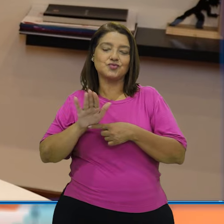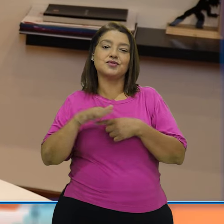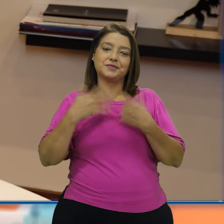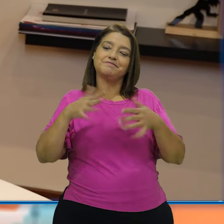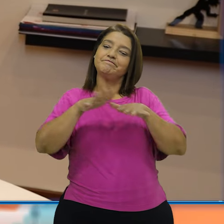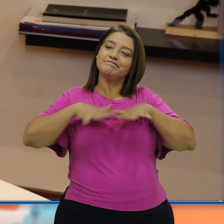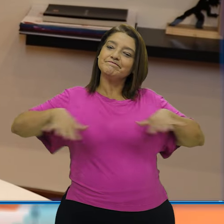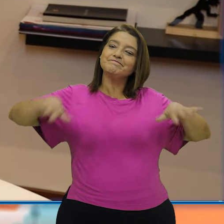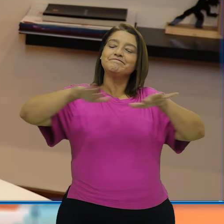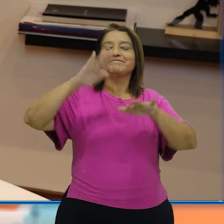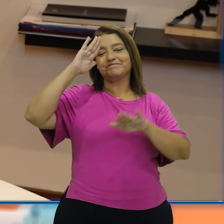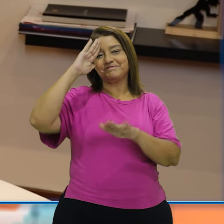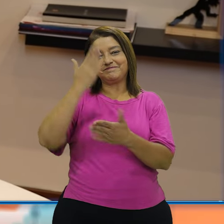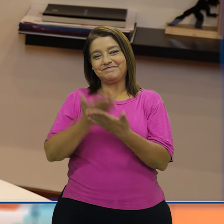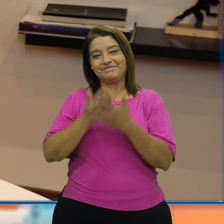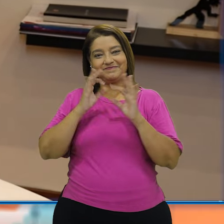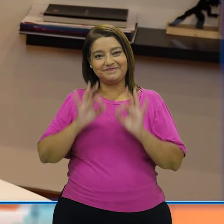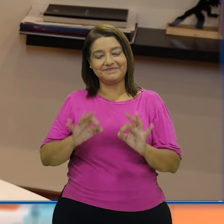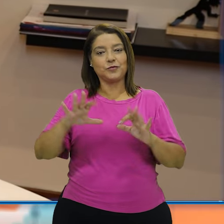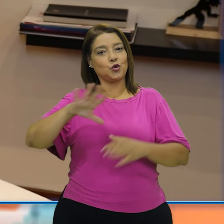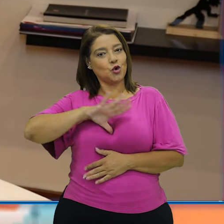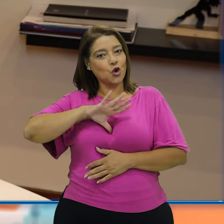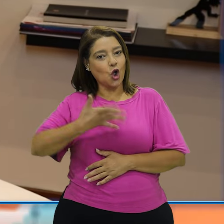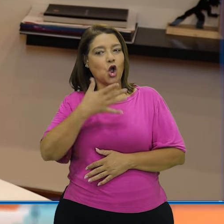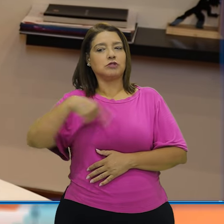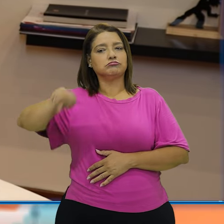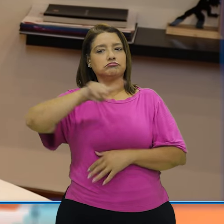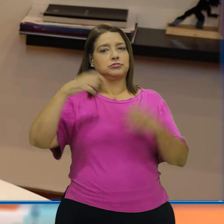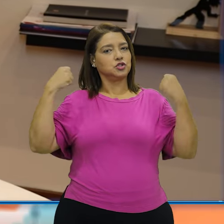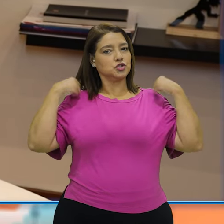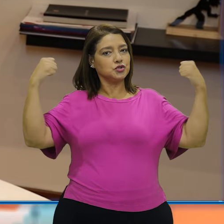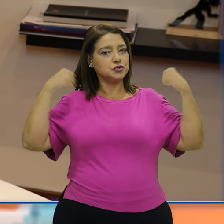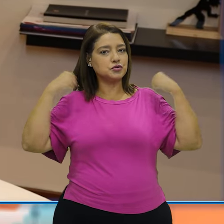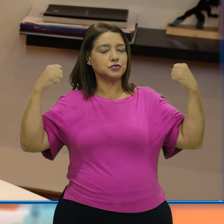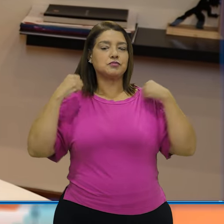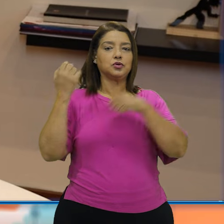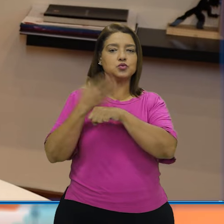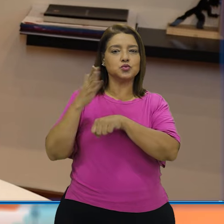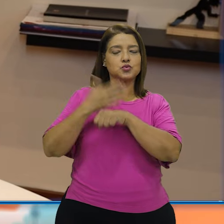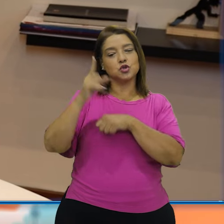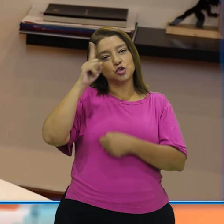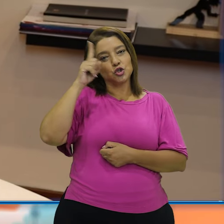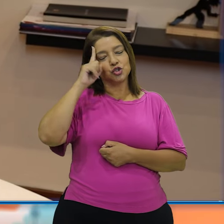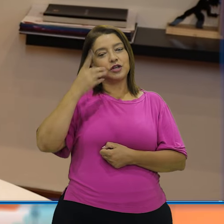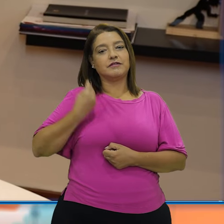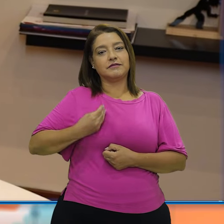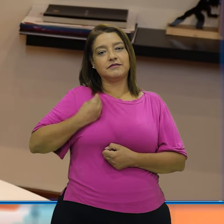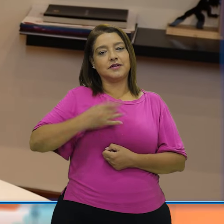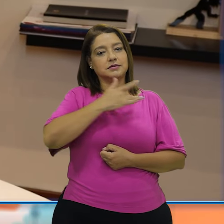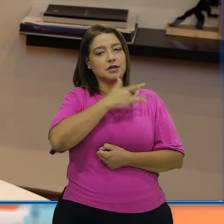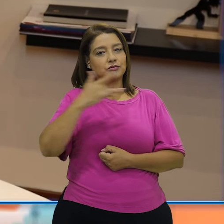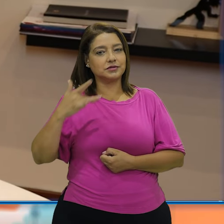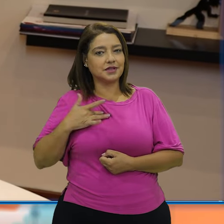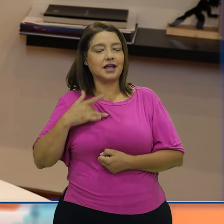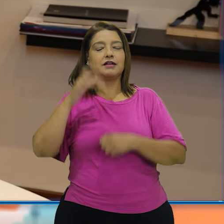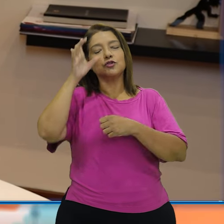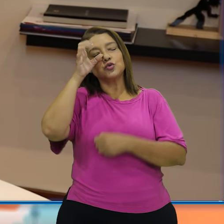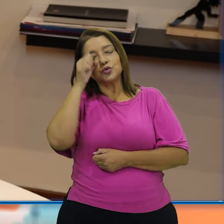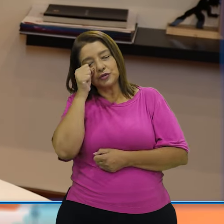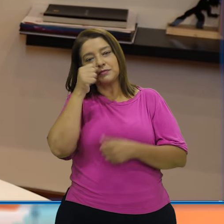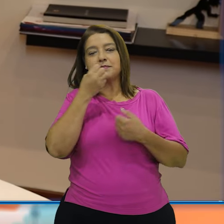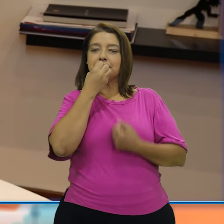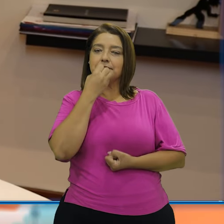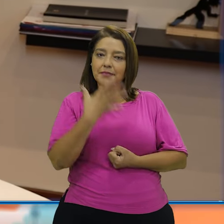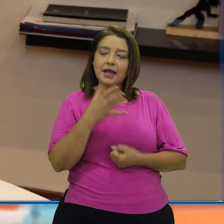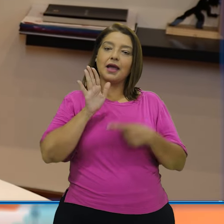e estabelecer um ambiente de confiança. Encorajar a prática de esportes, desenvolver uma rotina saudável de sono